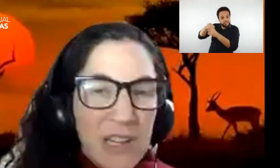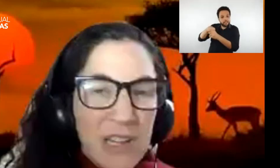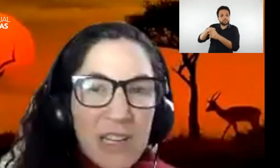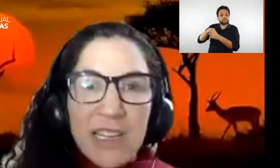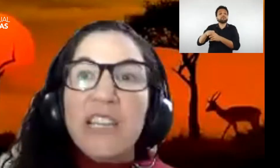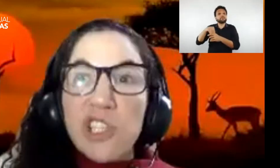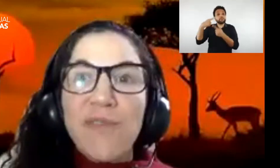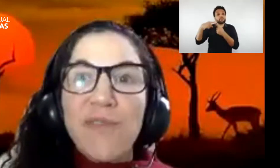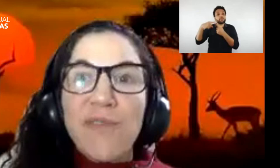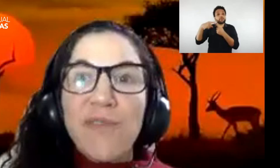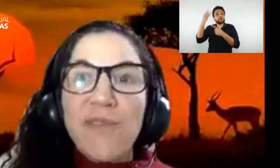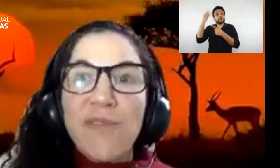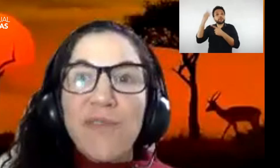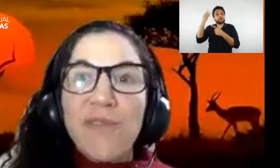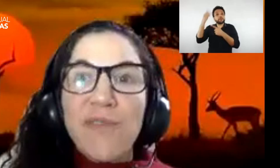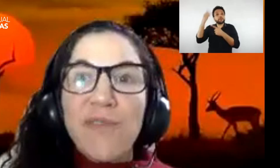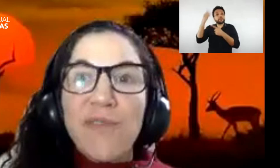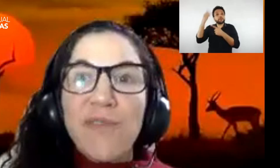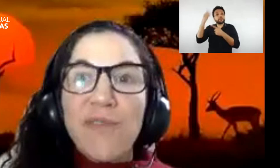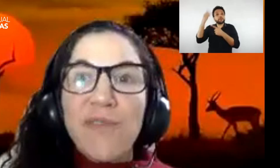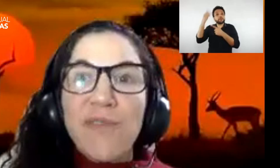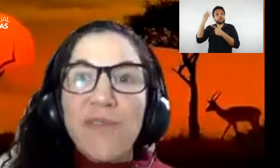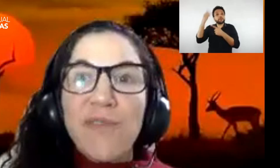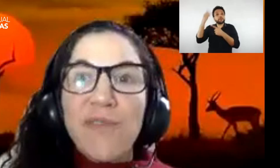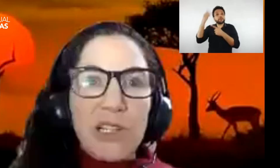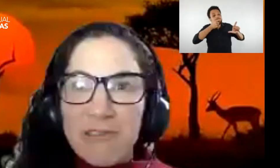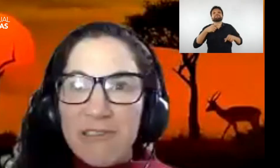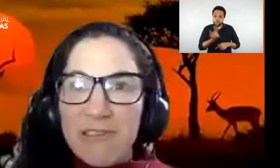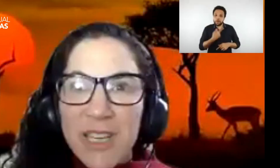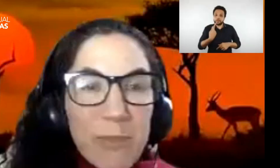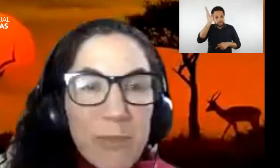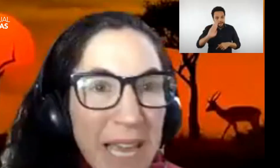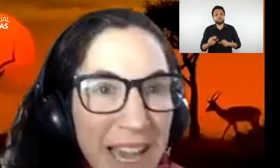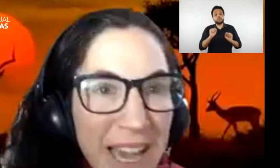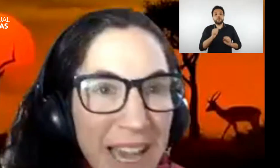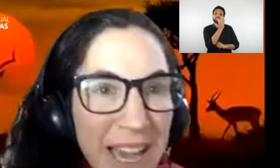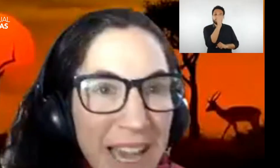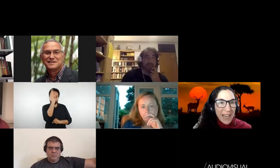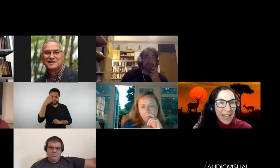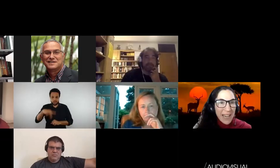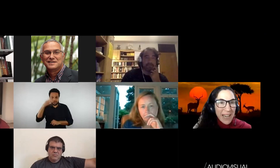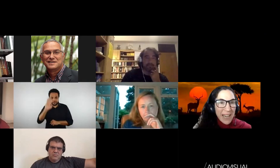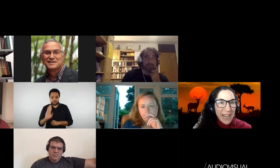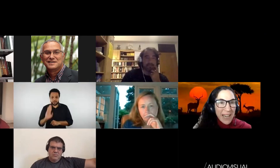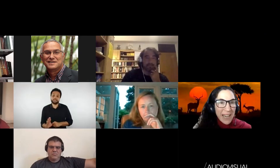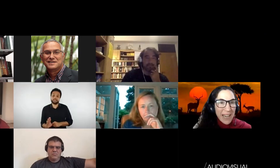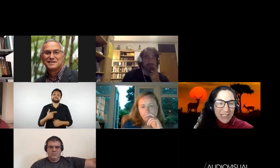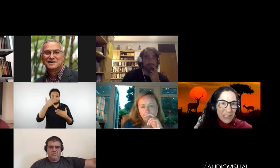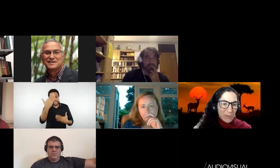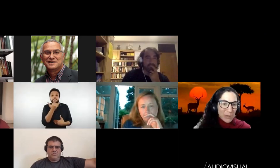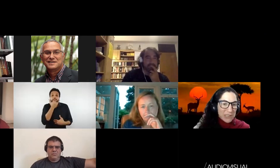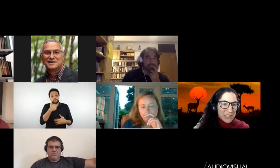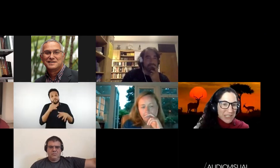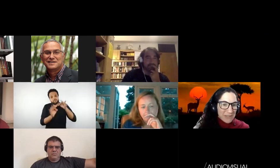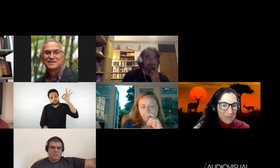gigantesco, e a gente vai continuar contando as nossas histórias no Brasil e no mundo. Obrigada, desculpa se eu estourei aí